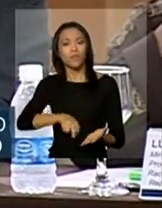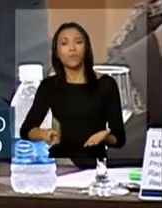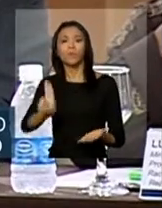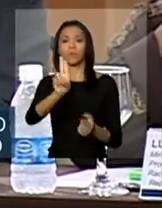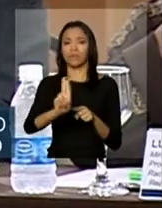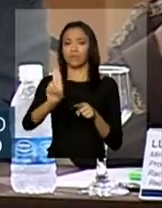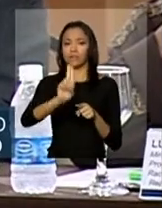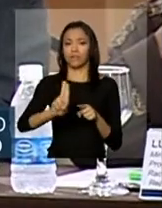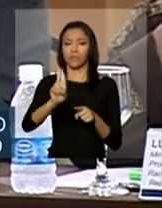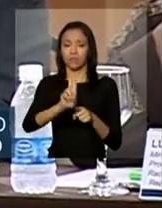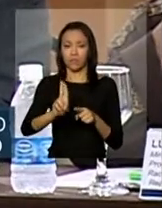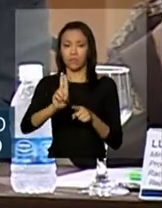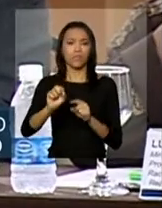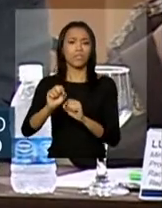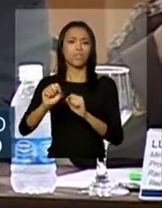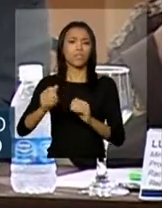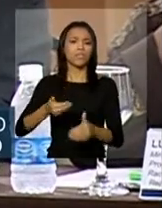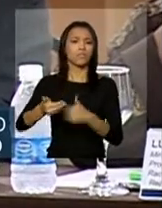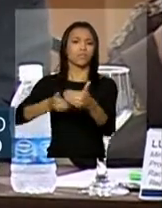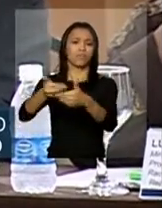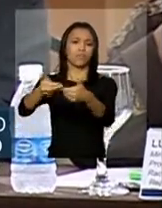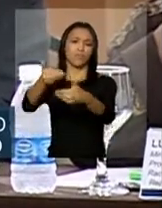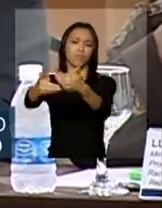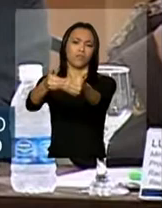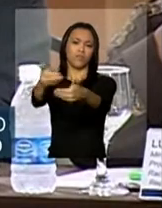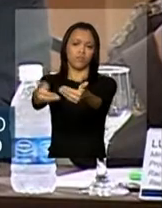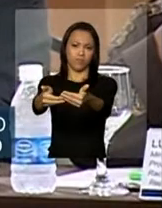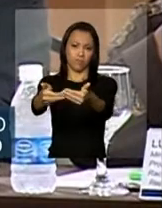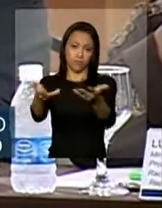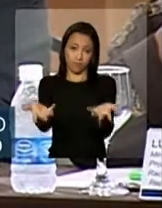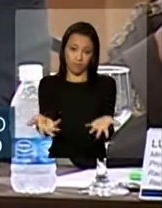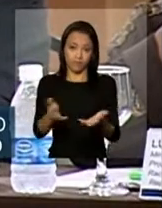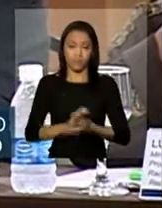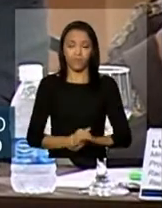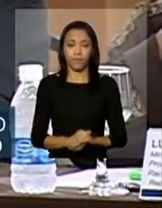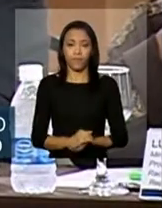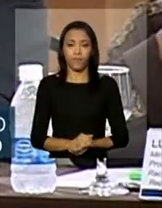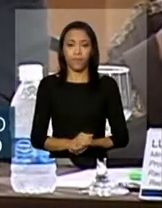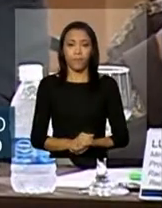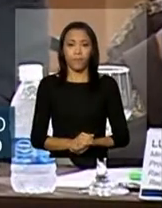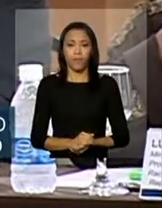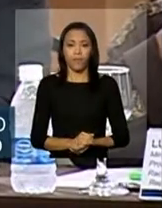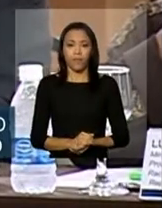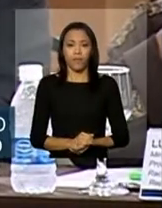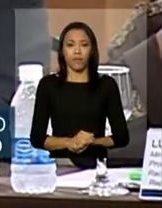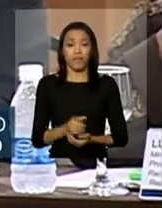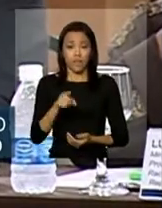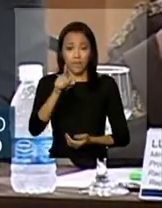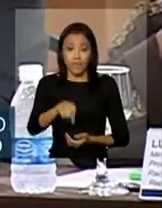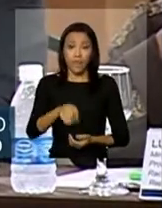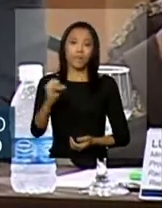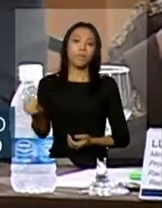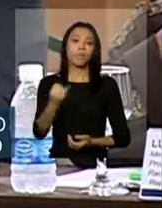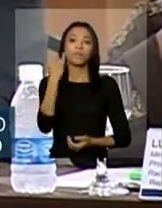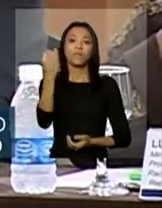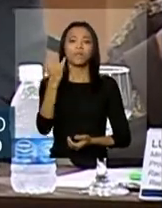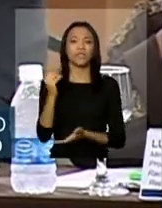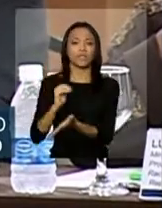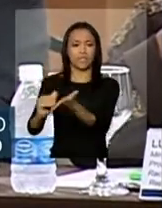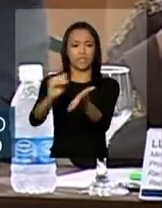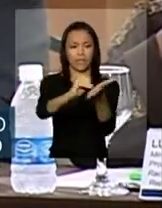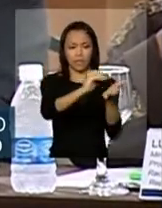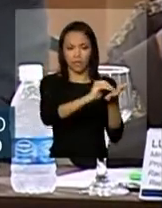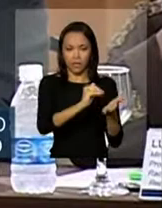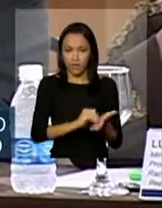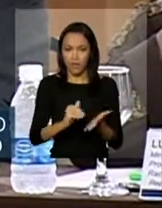de desenvolvimento além de 2015. Então, de fato, este evento é tão importante que o secretário executivo